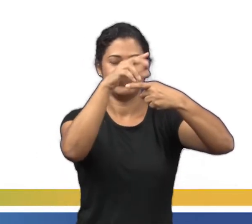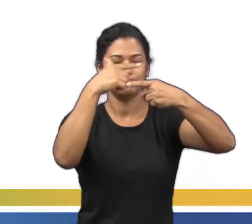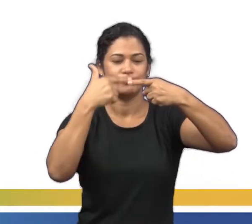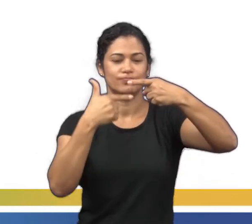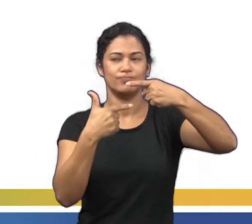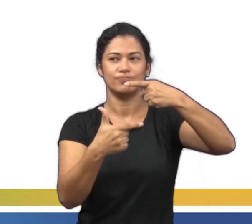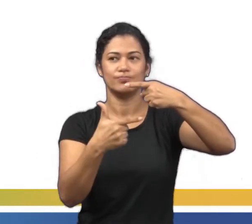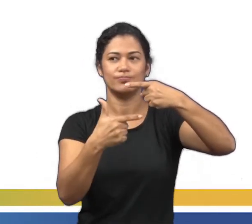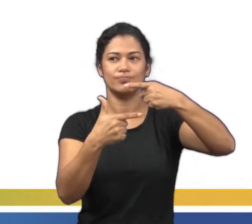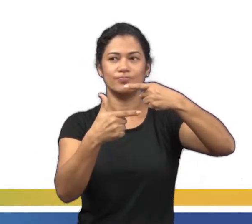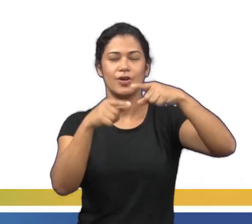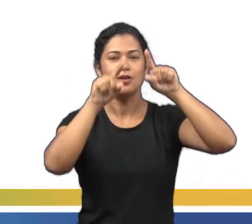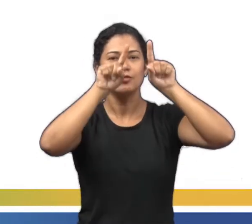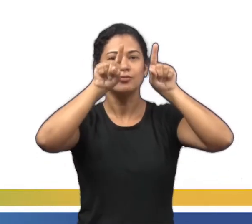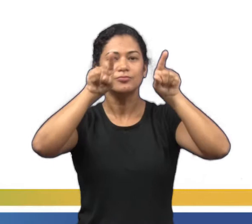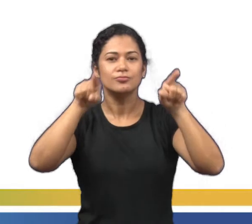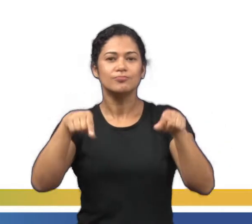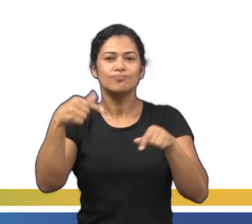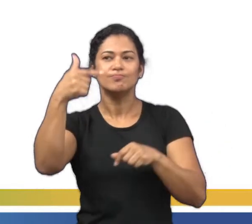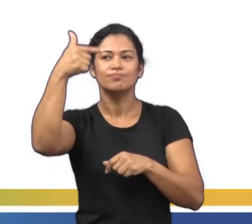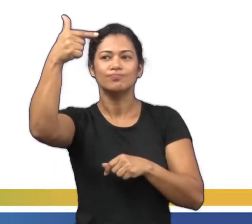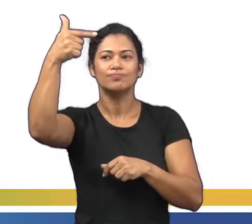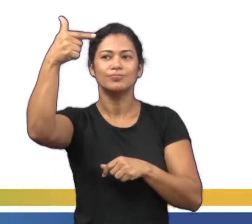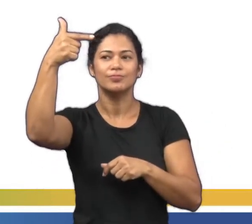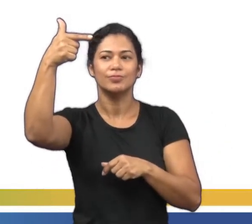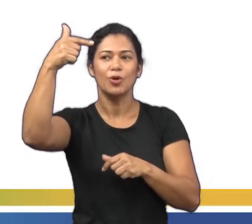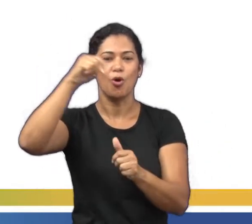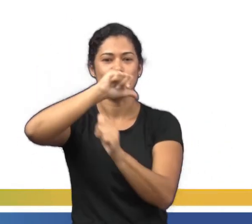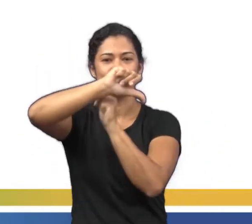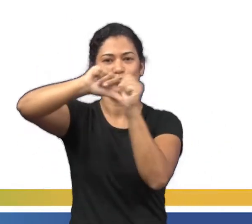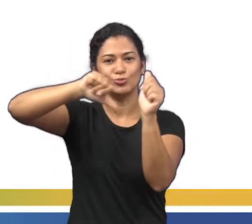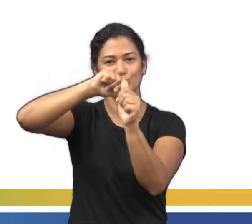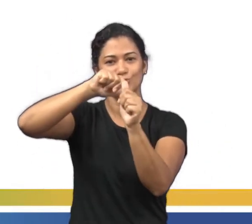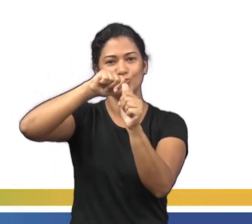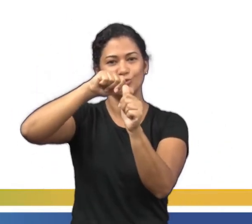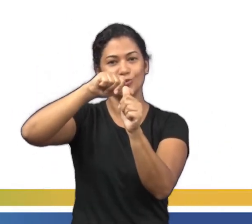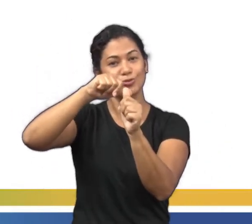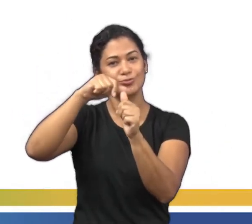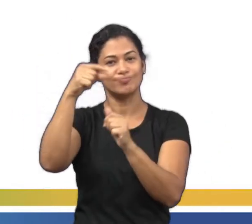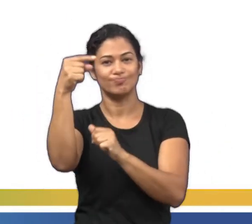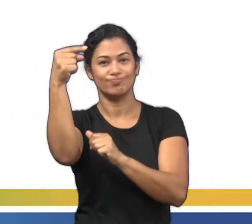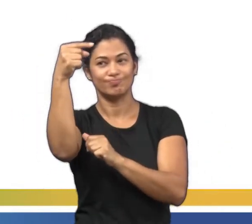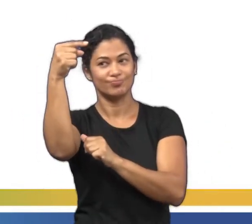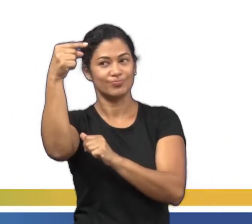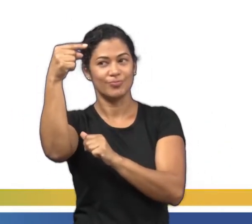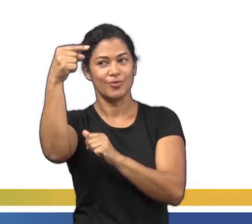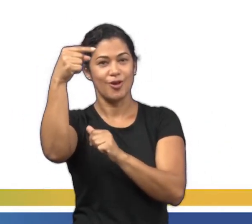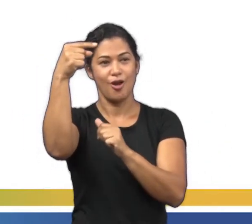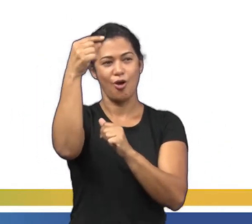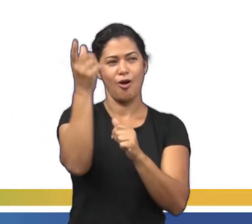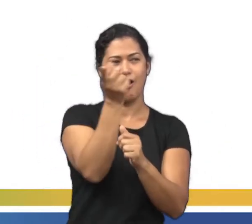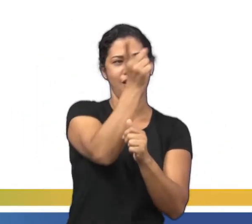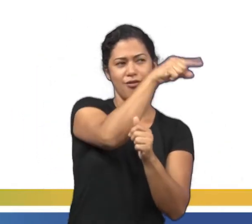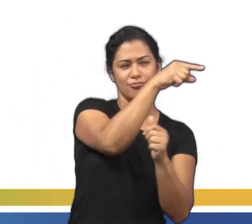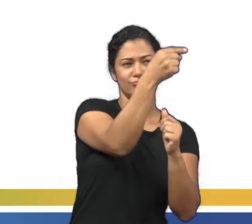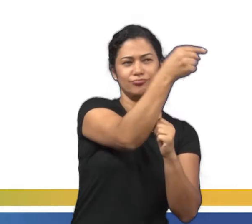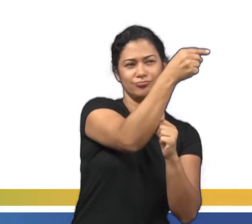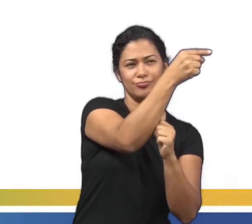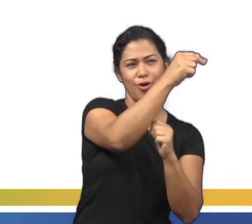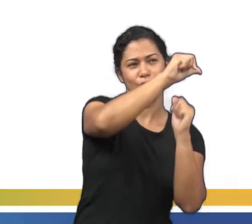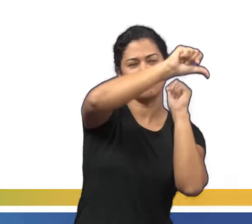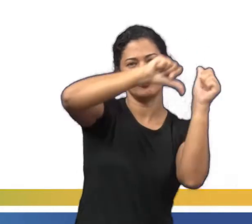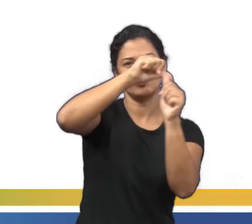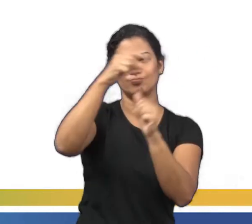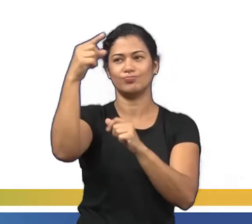5/2. E quantas vezes eu vou repetir ele? 2 vezes. Então, 5/2 vezes 5/2. 5 vezes 5, 25. E 2